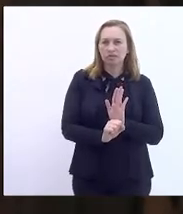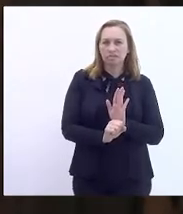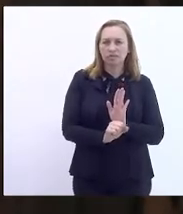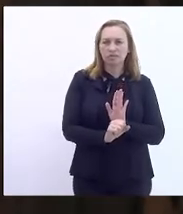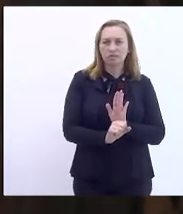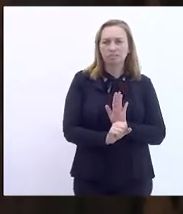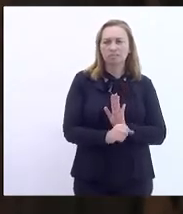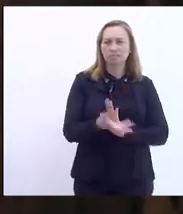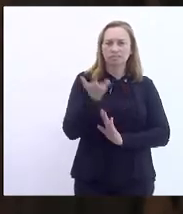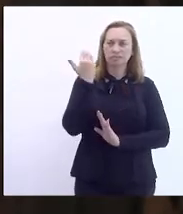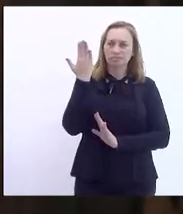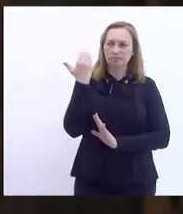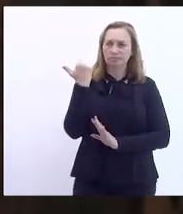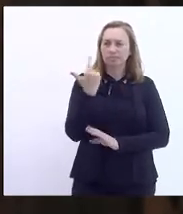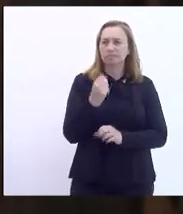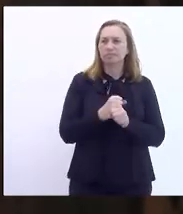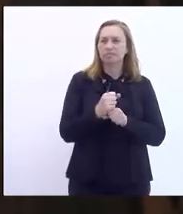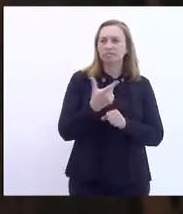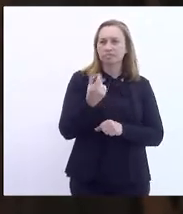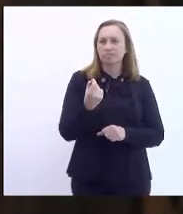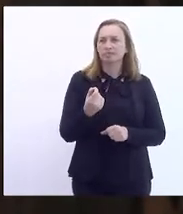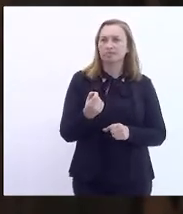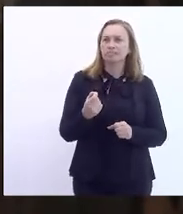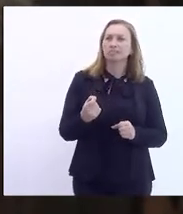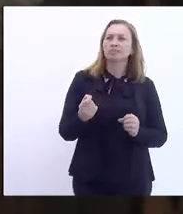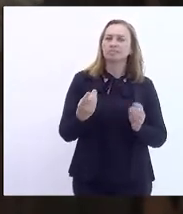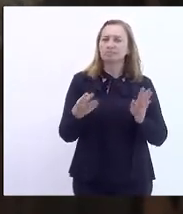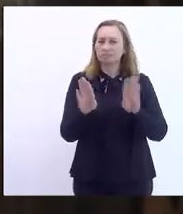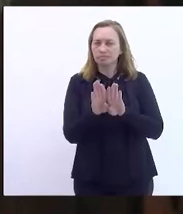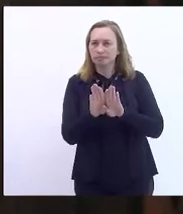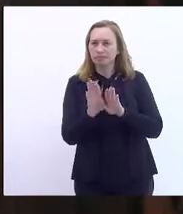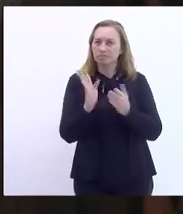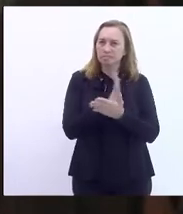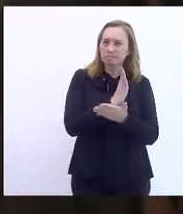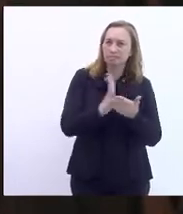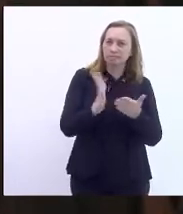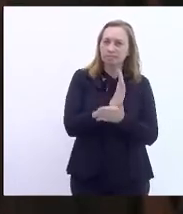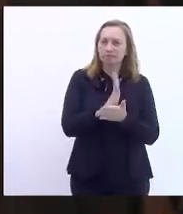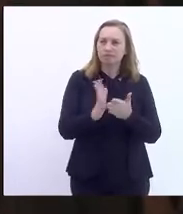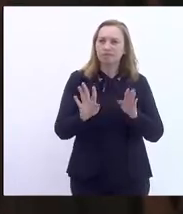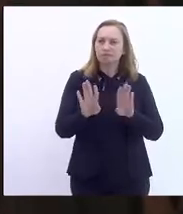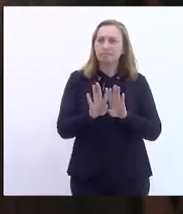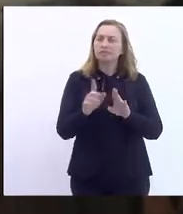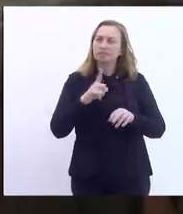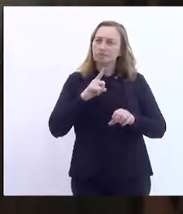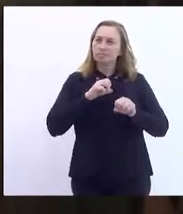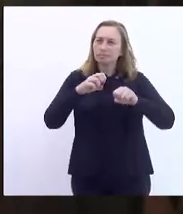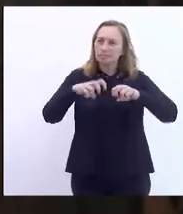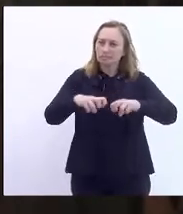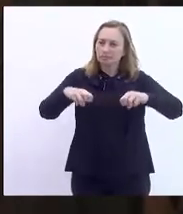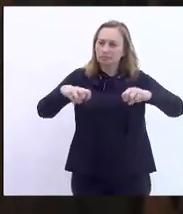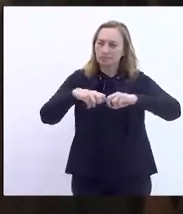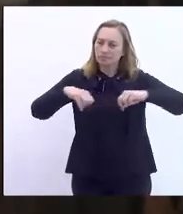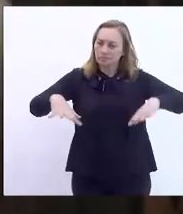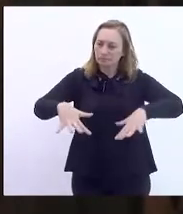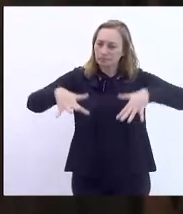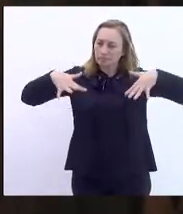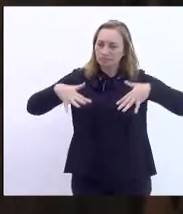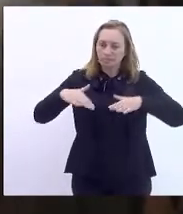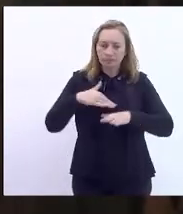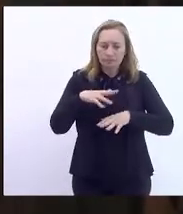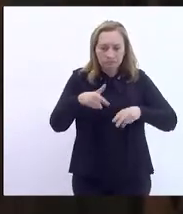galeria claro que às vezes é fechada às vezes é reprimida abafada mas tem para observar